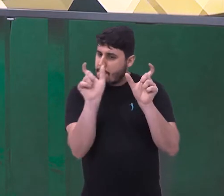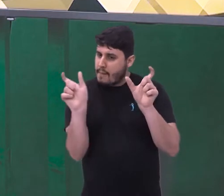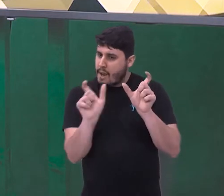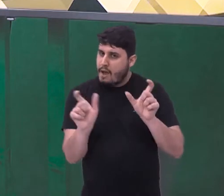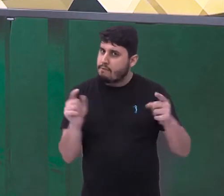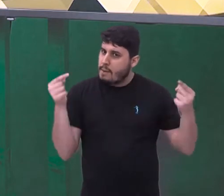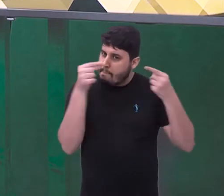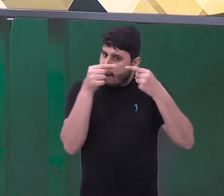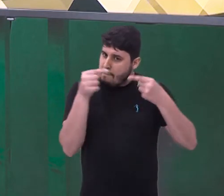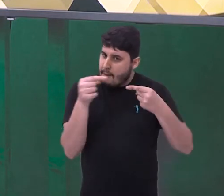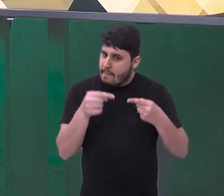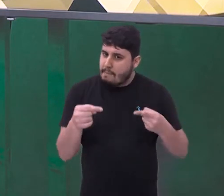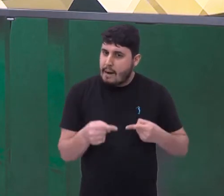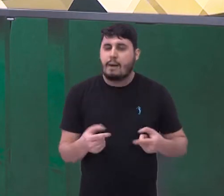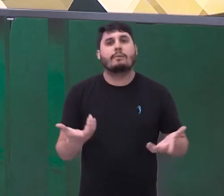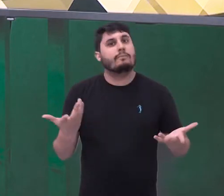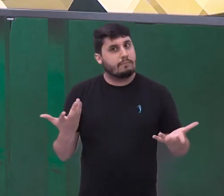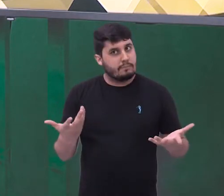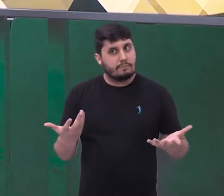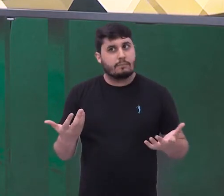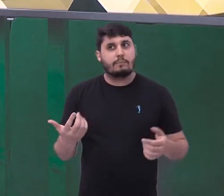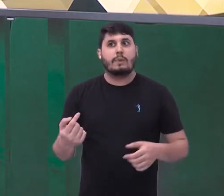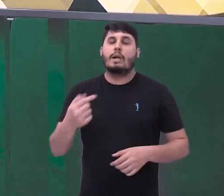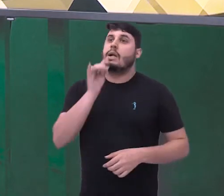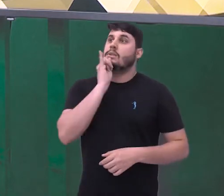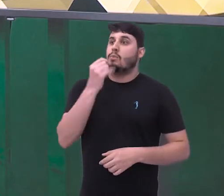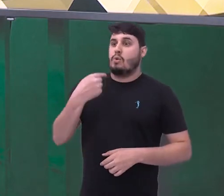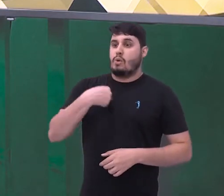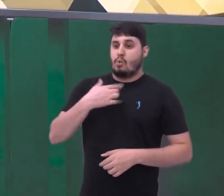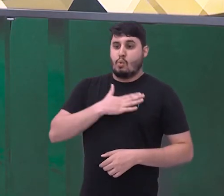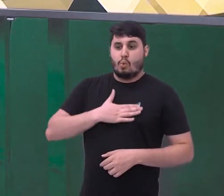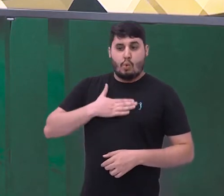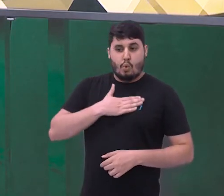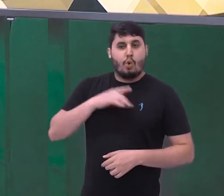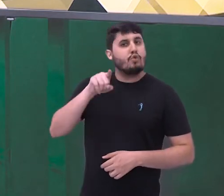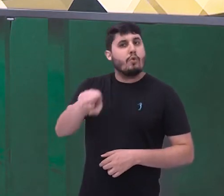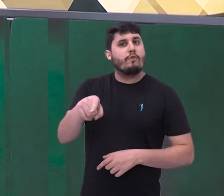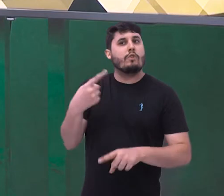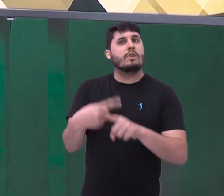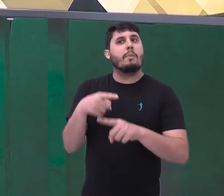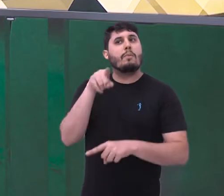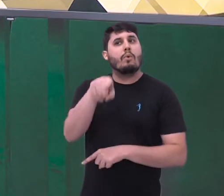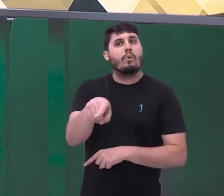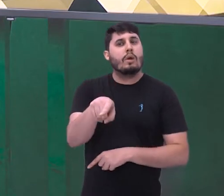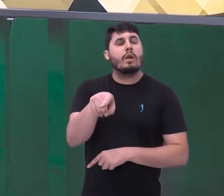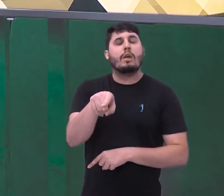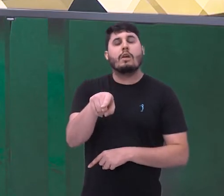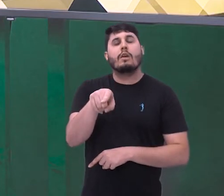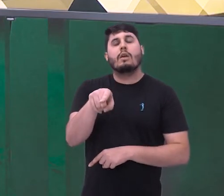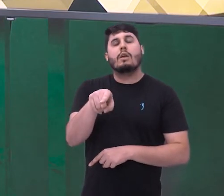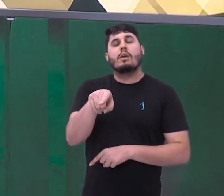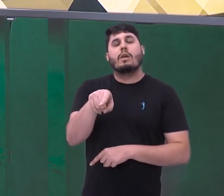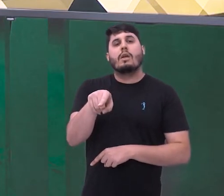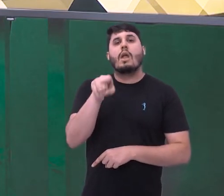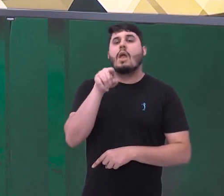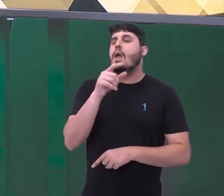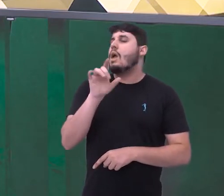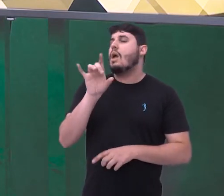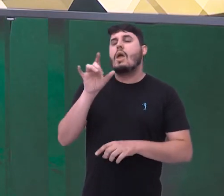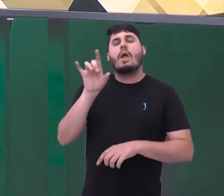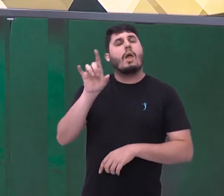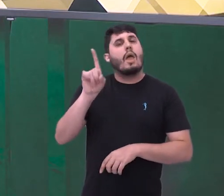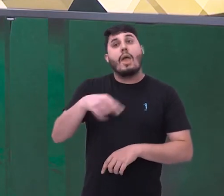com aqueles links que a gente vai fazendo. Eu gosto de você, porque você é uma